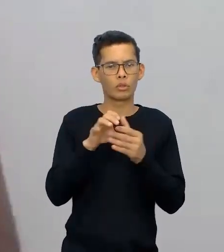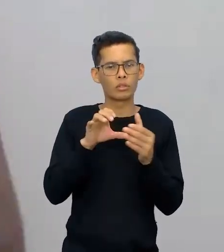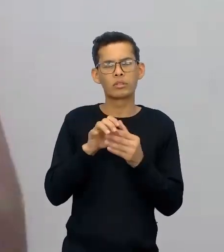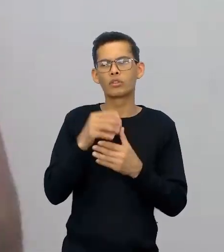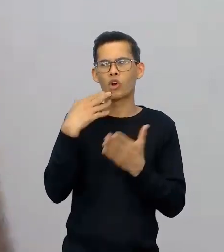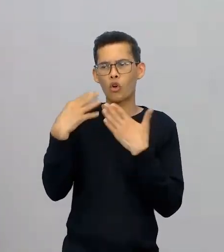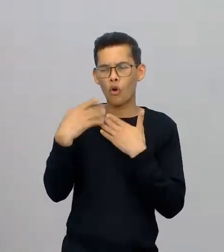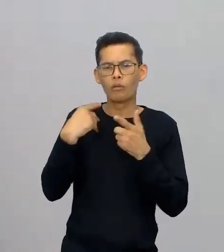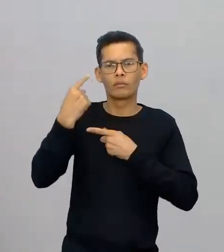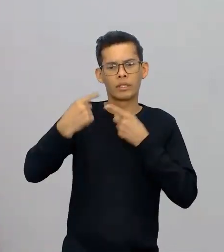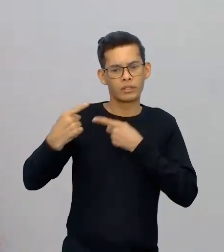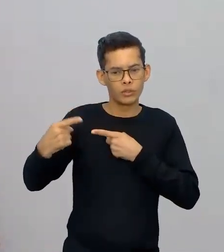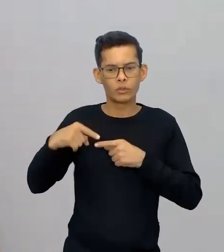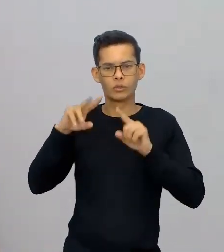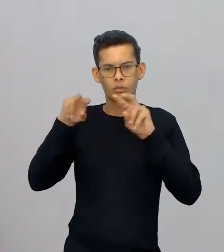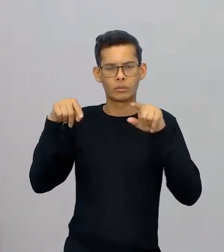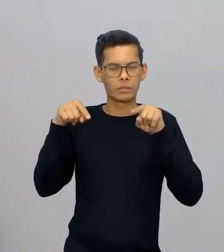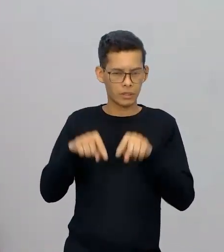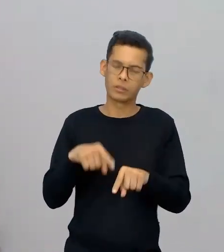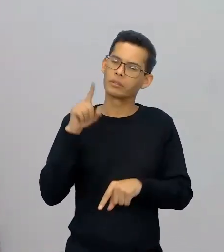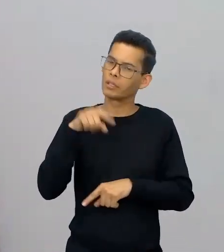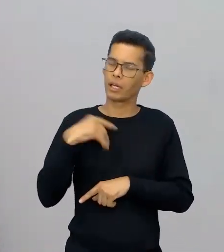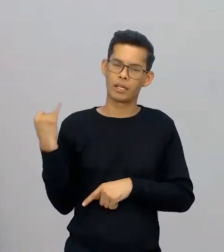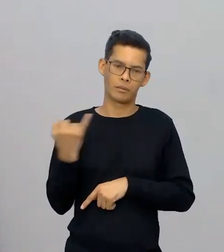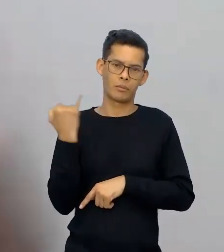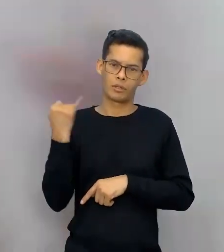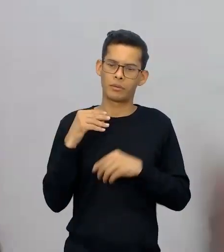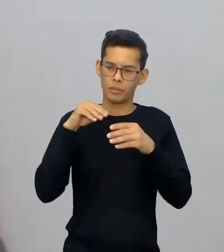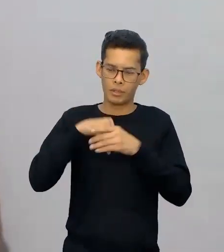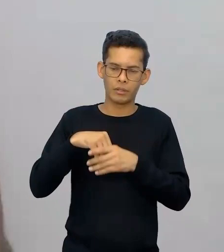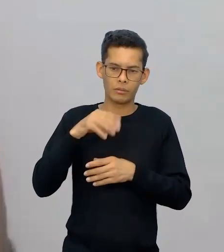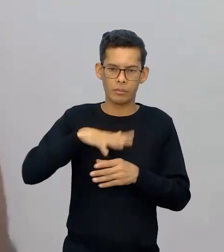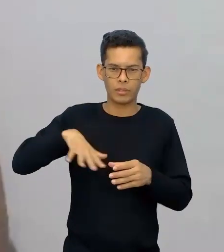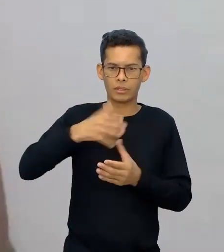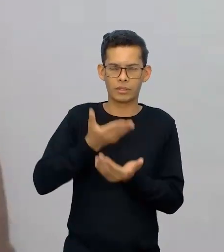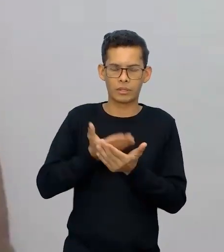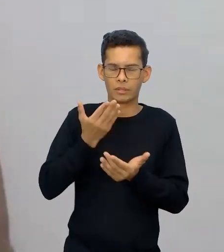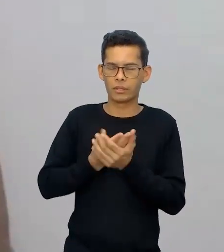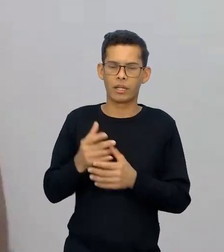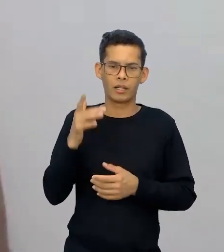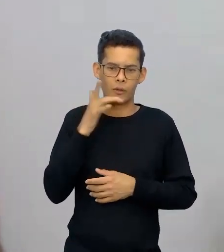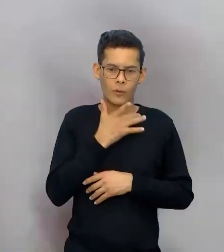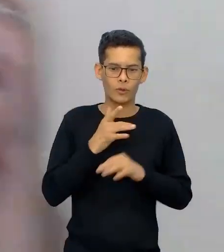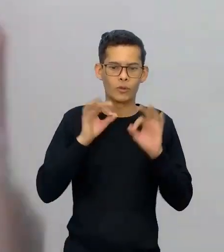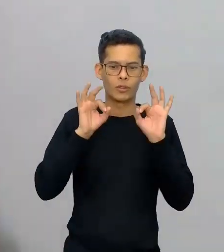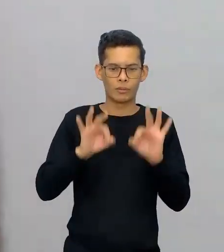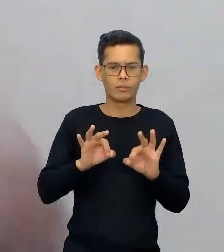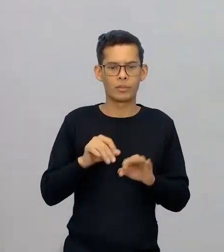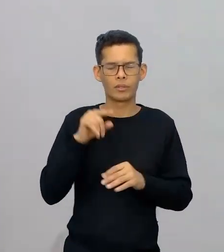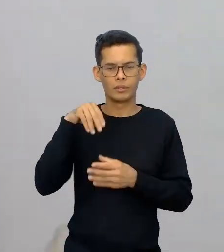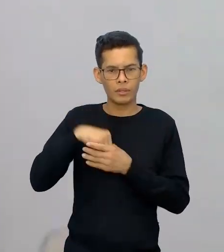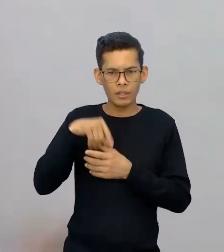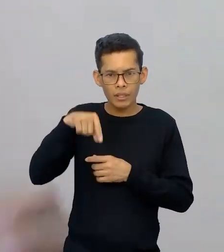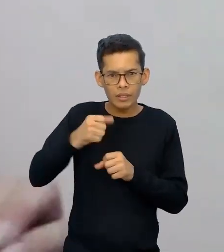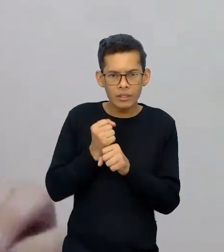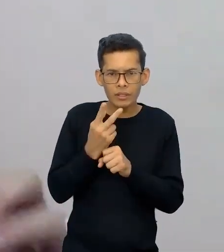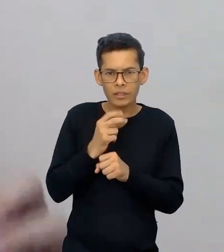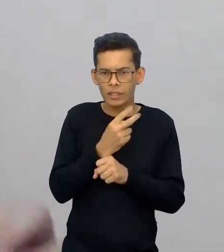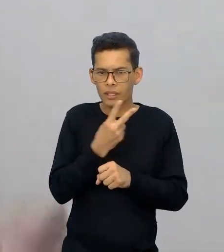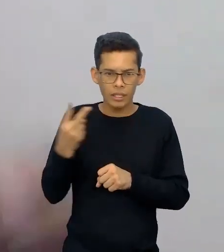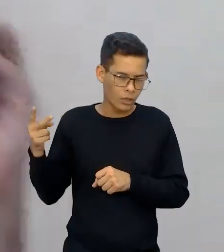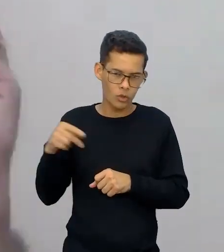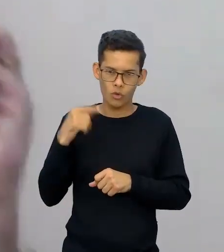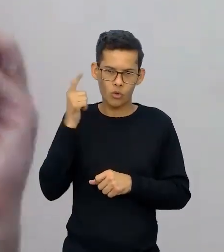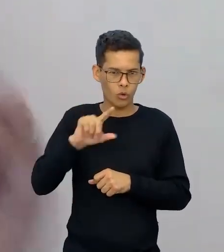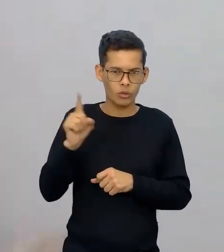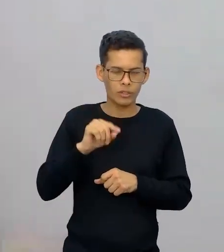diálogo, porque ele é fundamental para traçar as ações. Se esse ano não vai dar tempo de fazer essa prática, guarda aí no seu diário